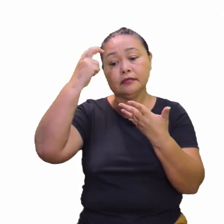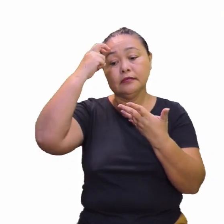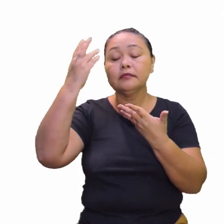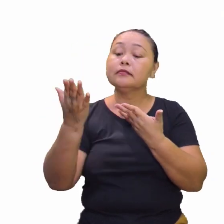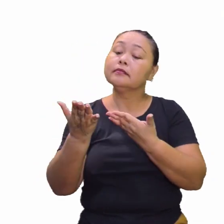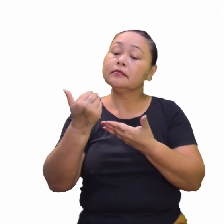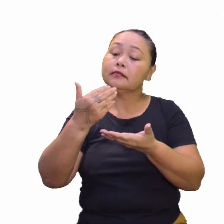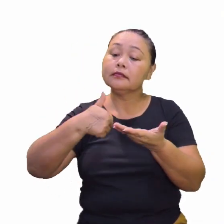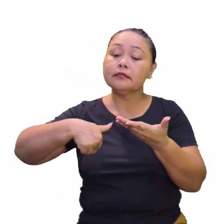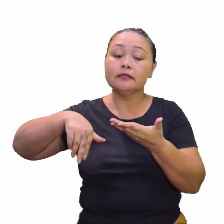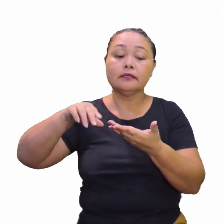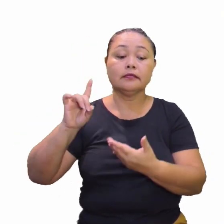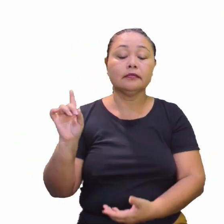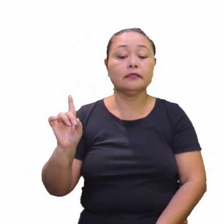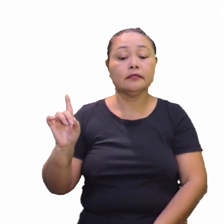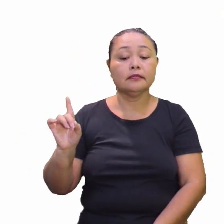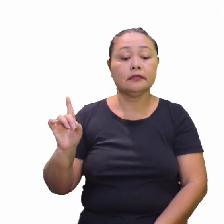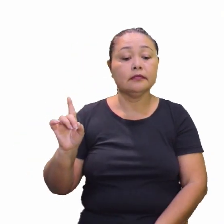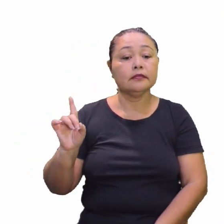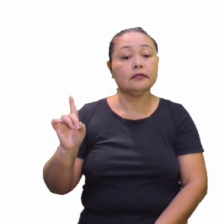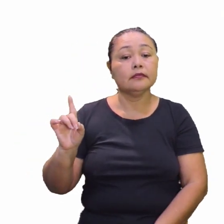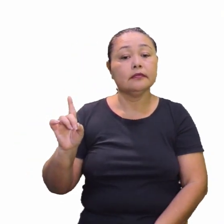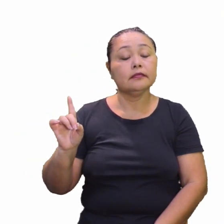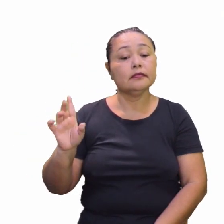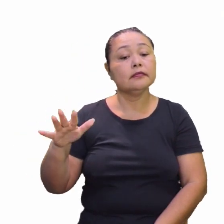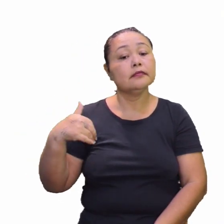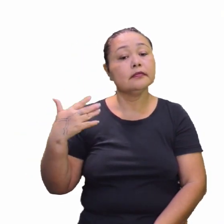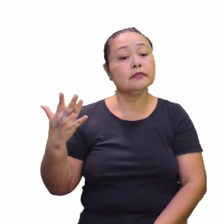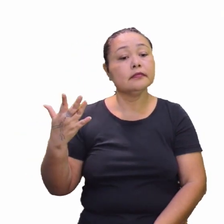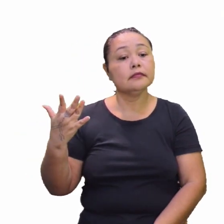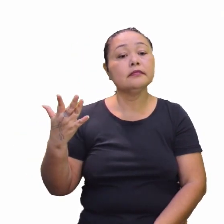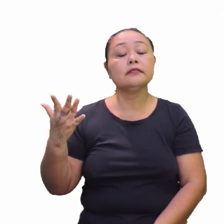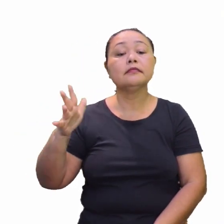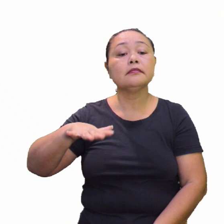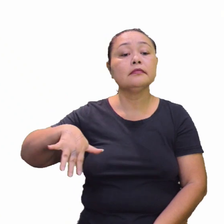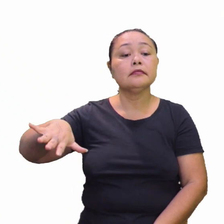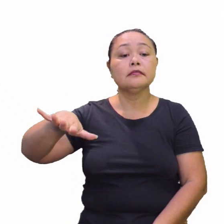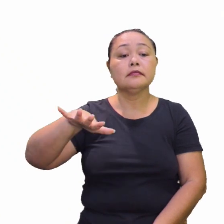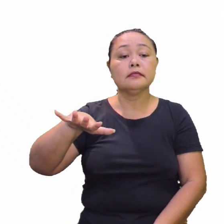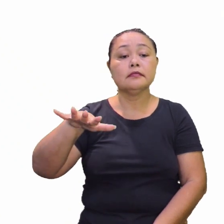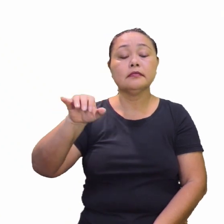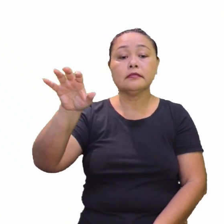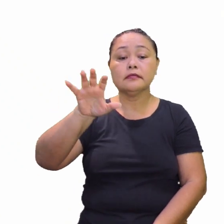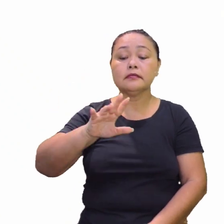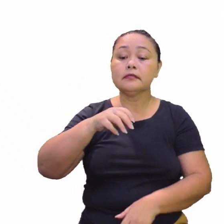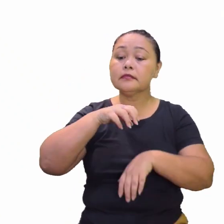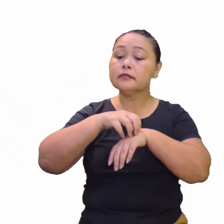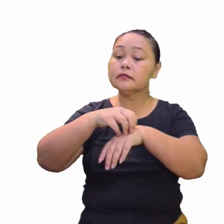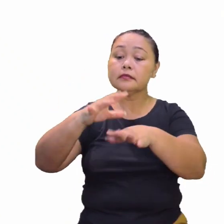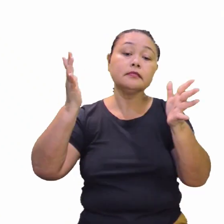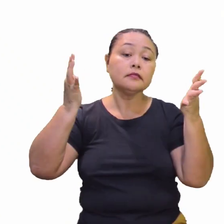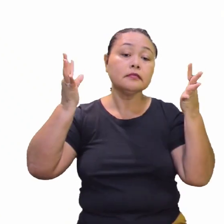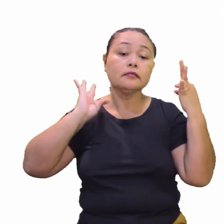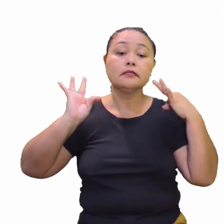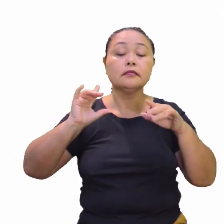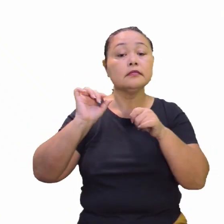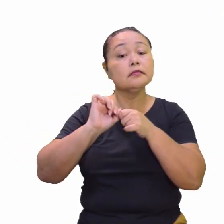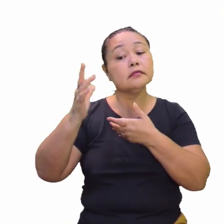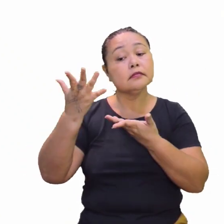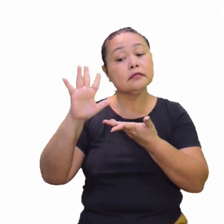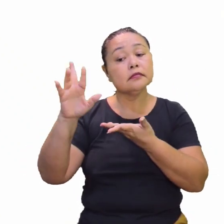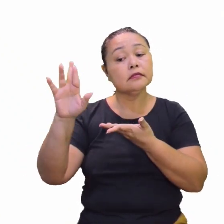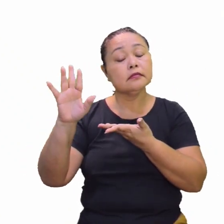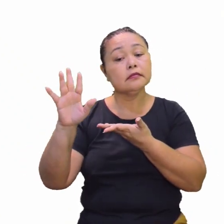cultura gastronômica. Exato. Beleza, Rogério, vamos lá. Então, quando a gente fala aí, o setor de turismo,